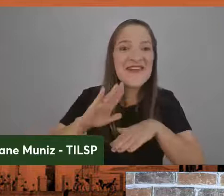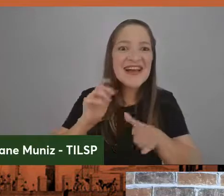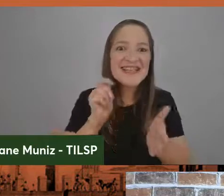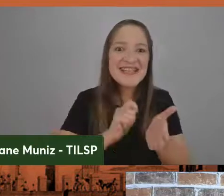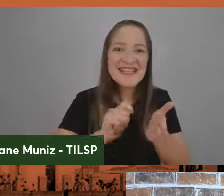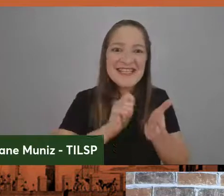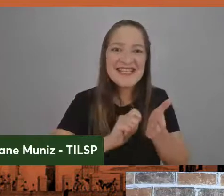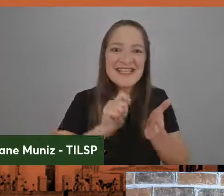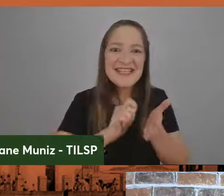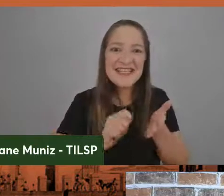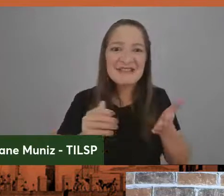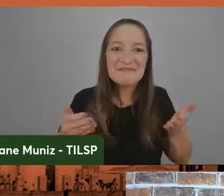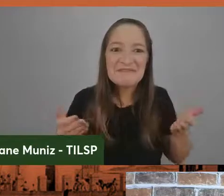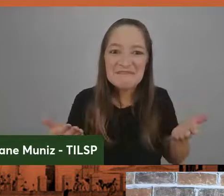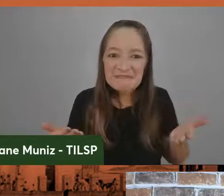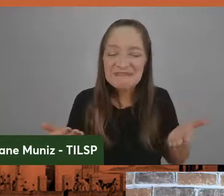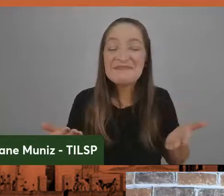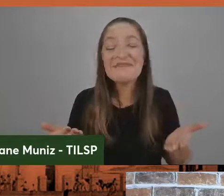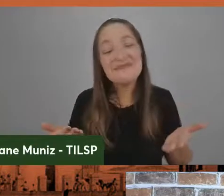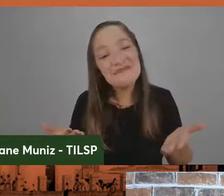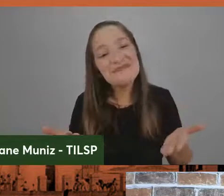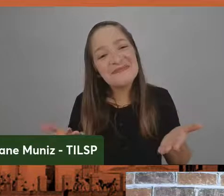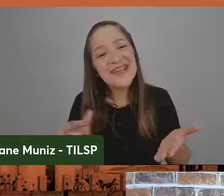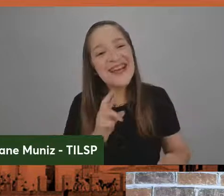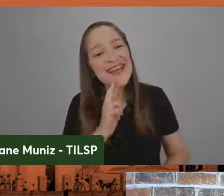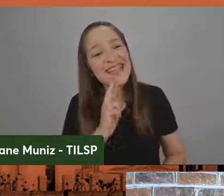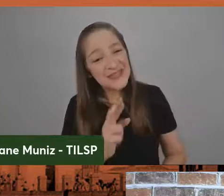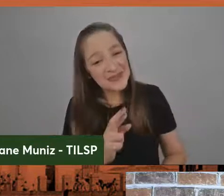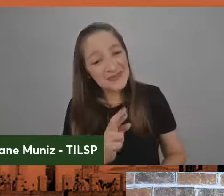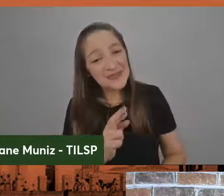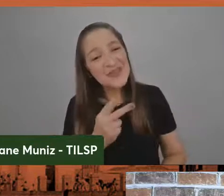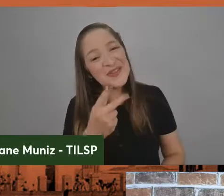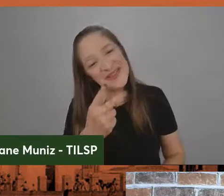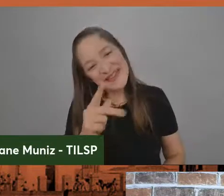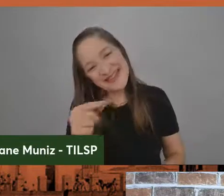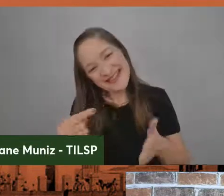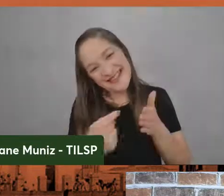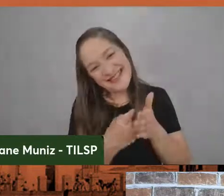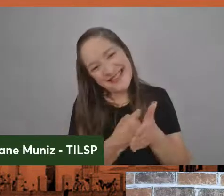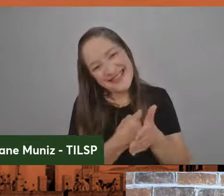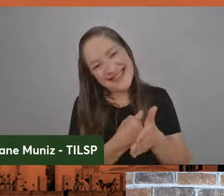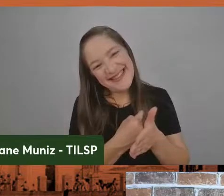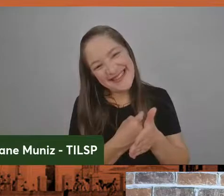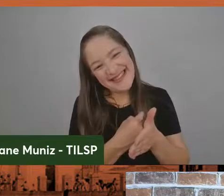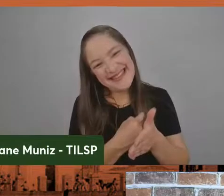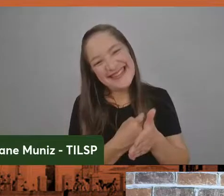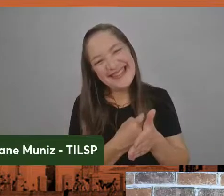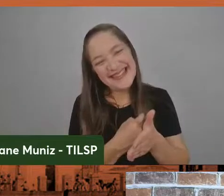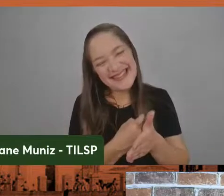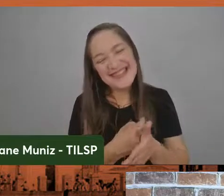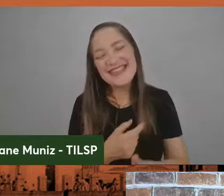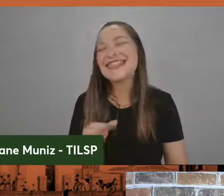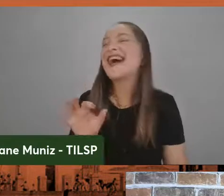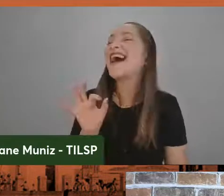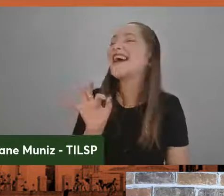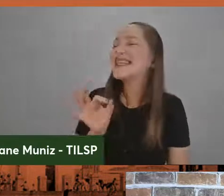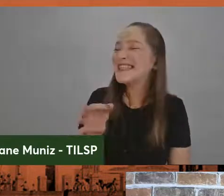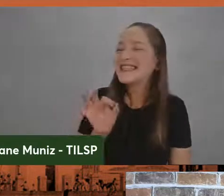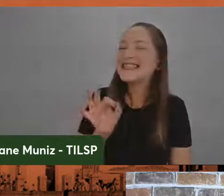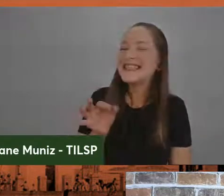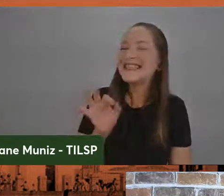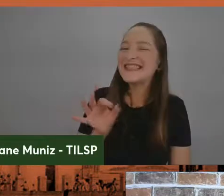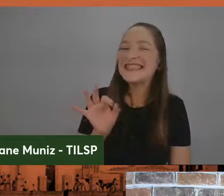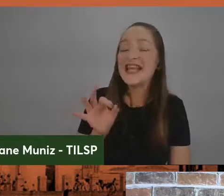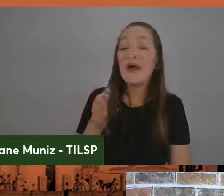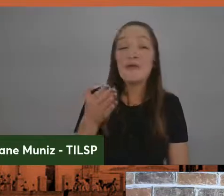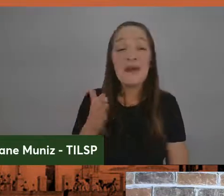Eu acho que isso responde já a tua pergunta, Fernando. Com certeza. Então, há